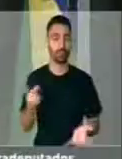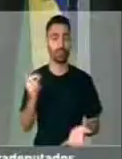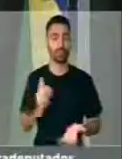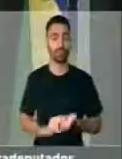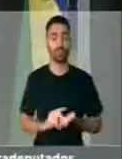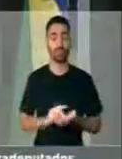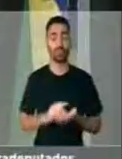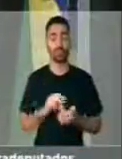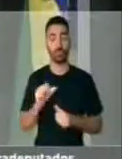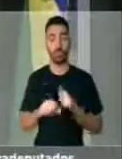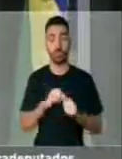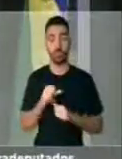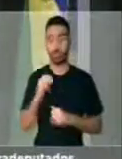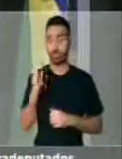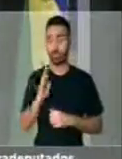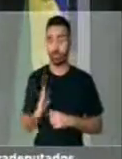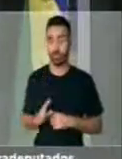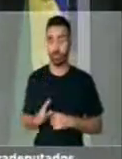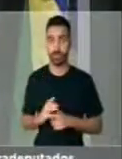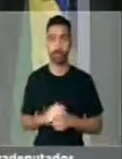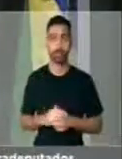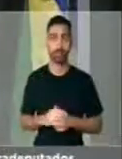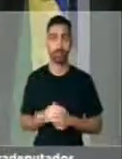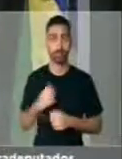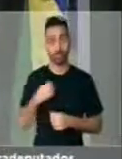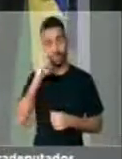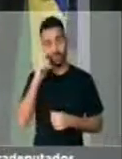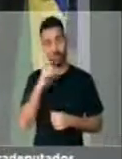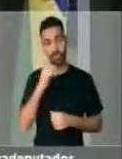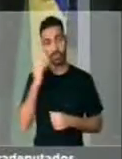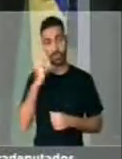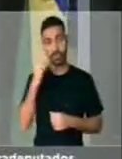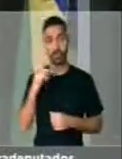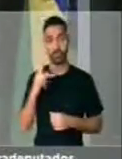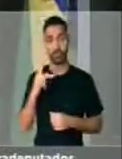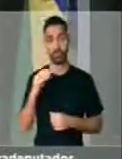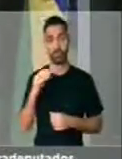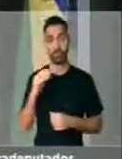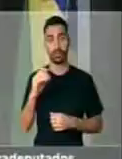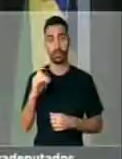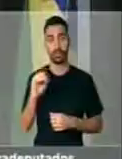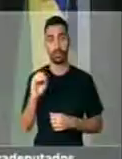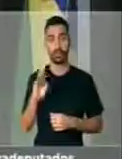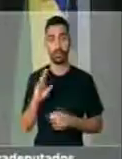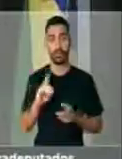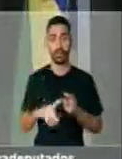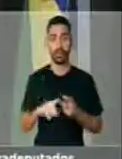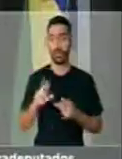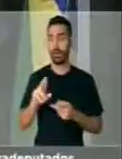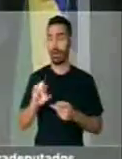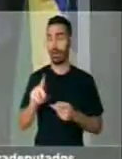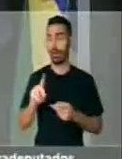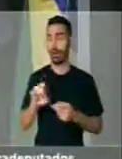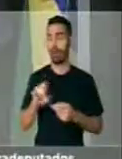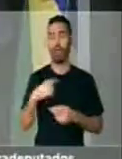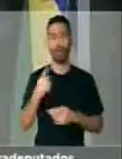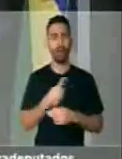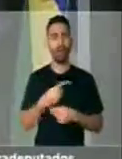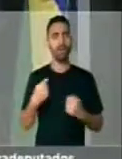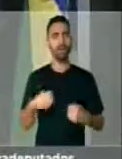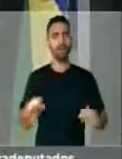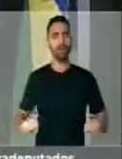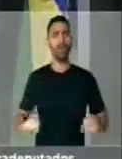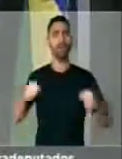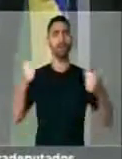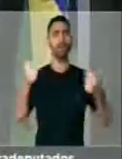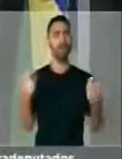a mudança do Brasil, estou vendo ali deputados do PCdoB, da Rede, temos que reagir. Não